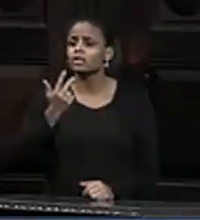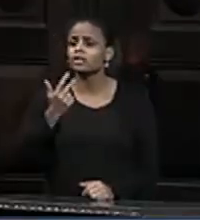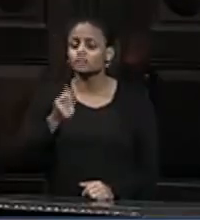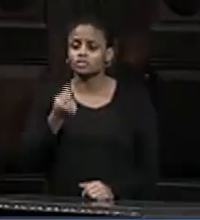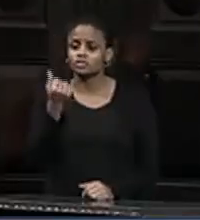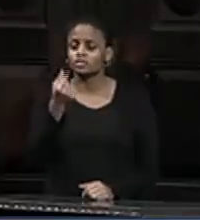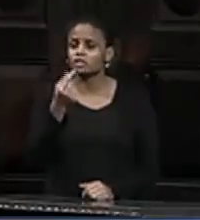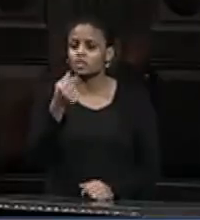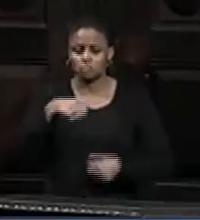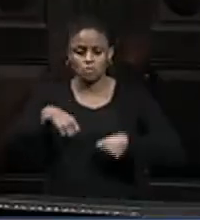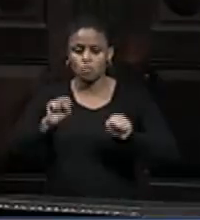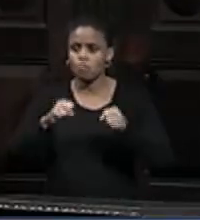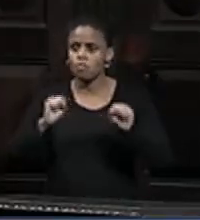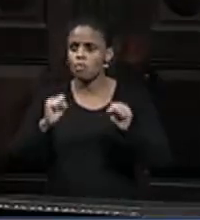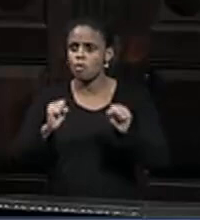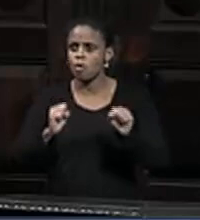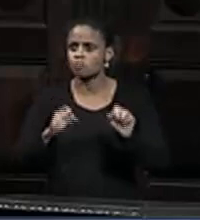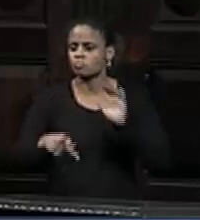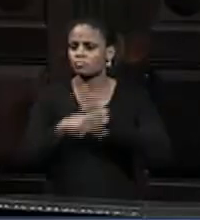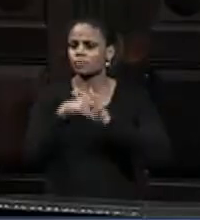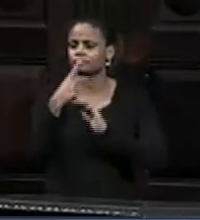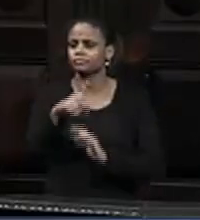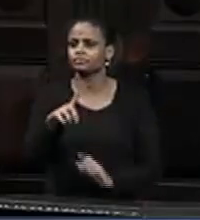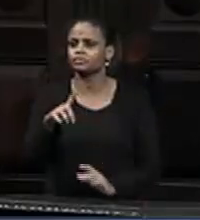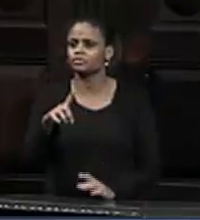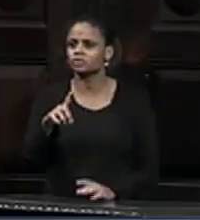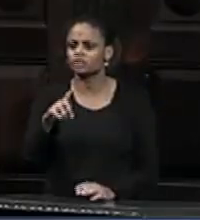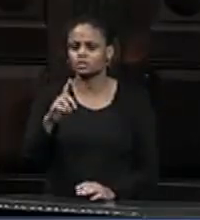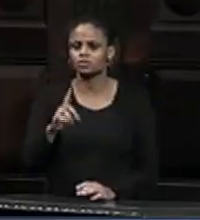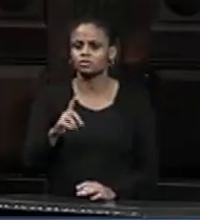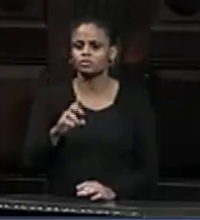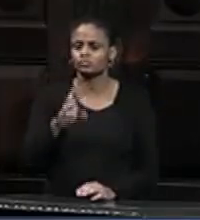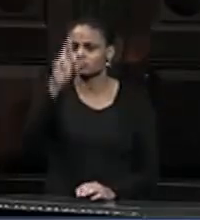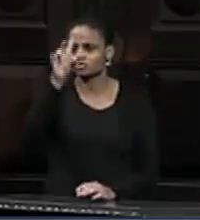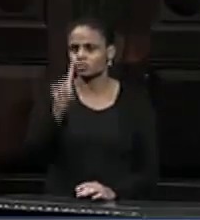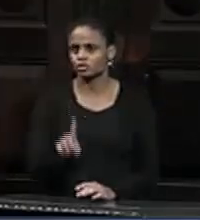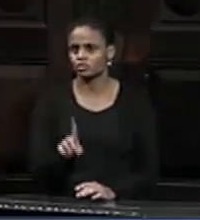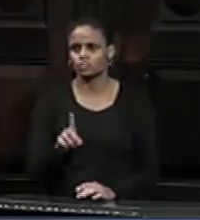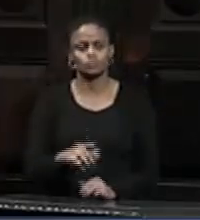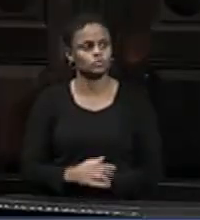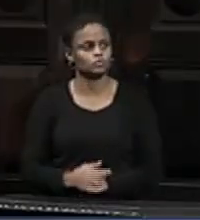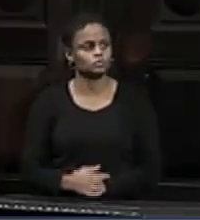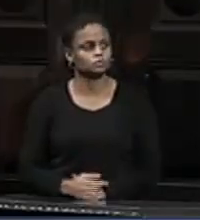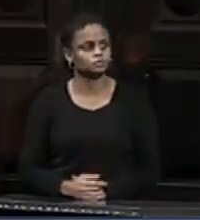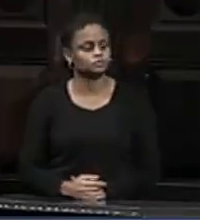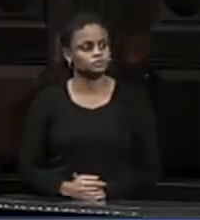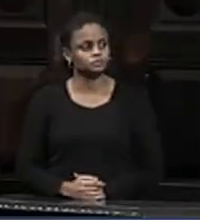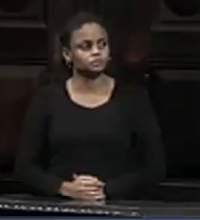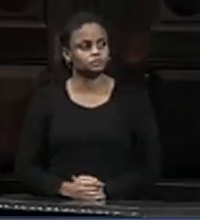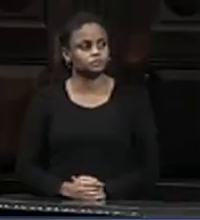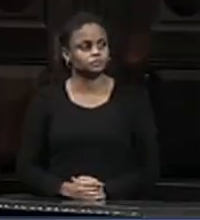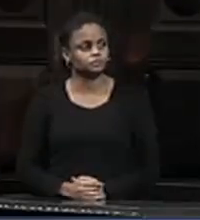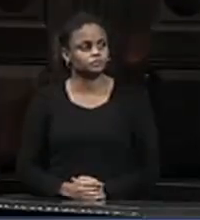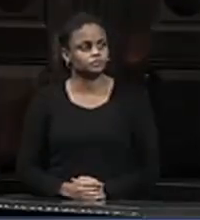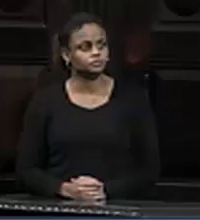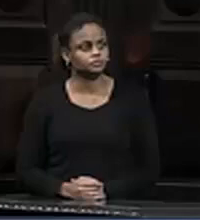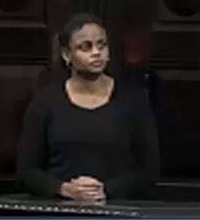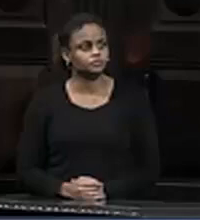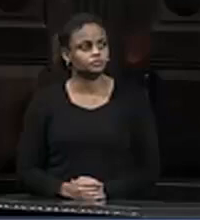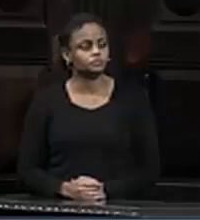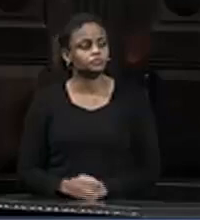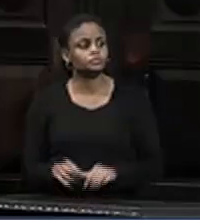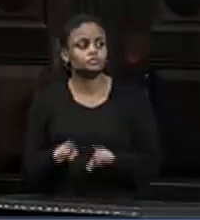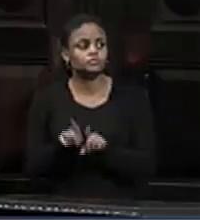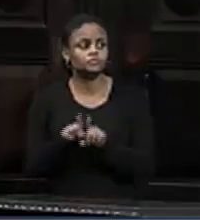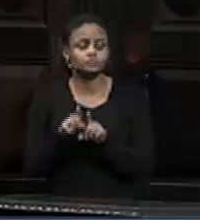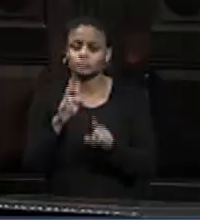grandes jornais. Tem que dar explicação, tem que levar a verdade à opinião pública. As